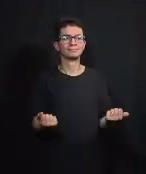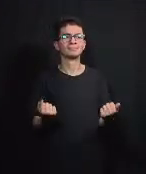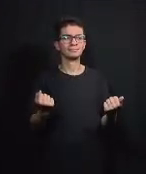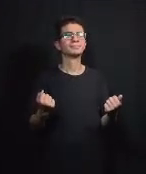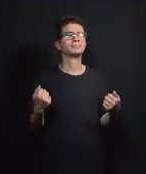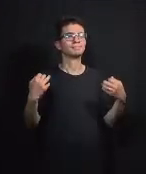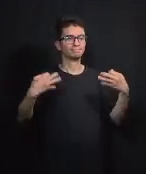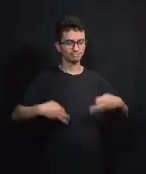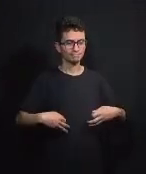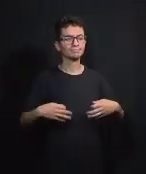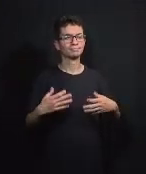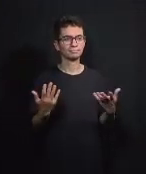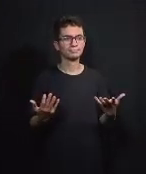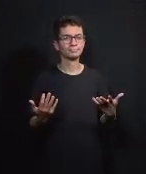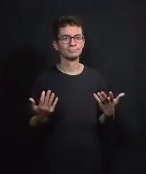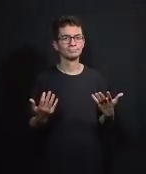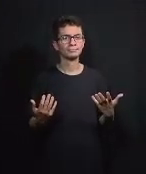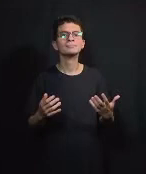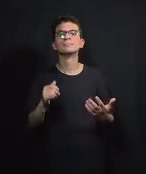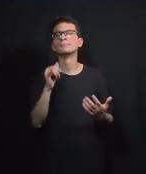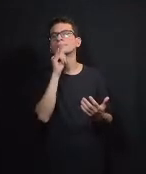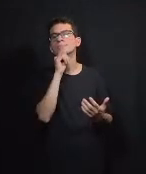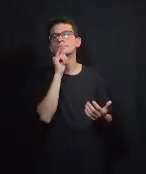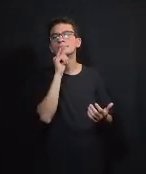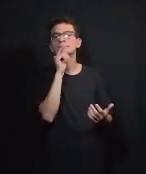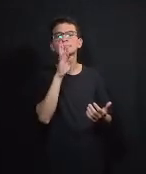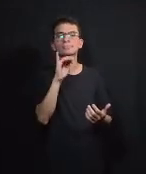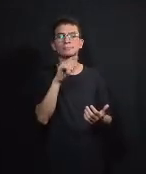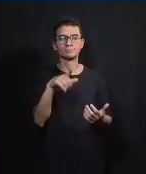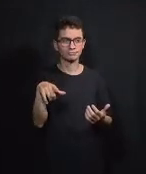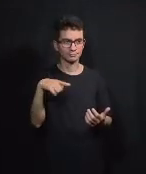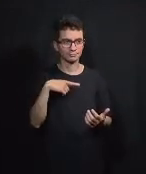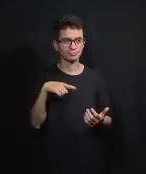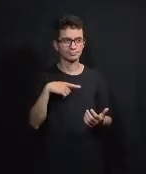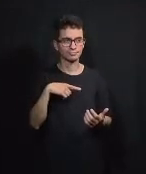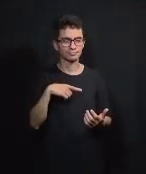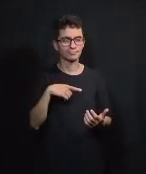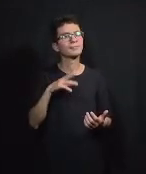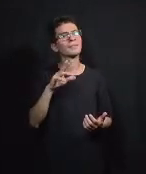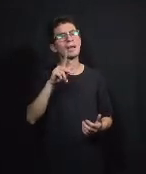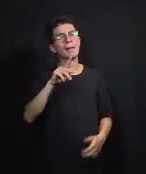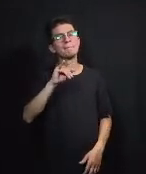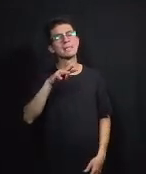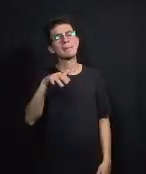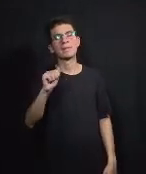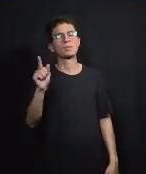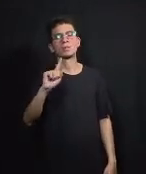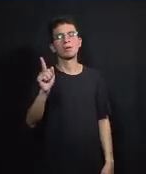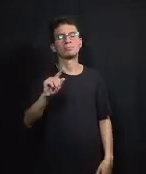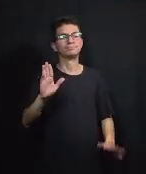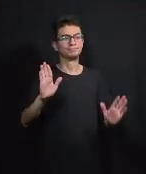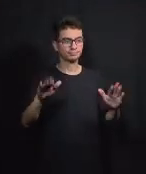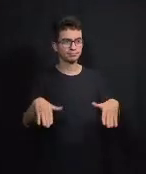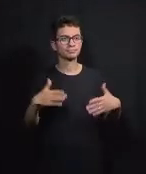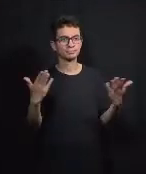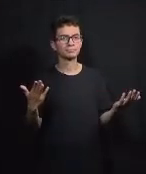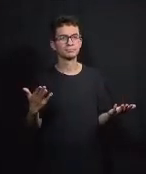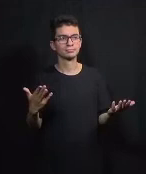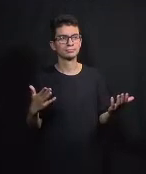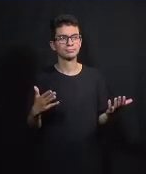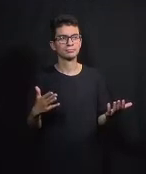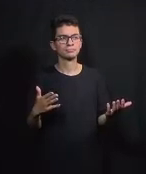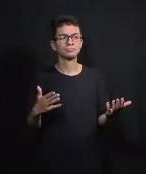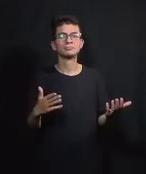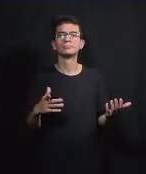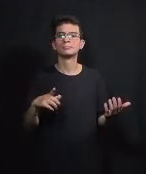bem, baixa formação educacional, não quero ser pessimista, mas enfim. Então, vamos juntando, é um caldo,